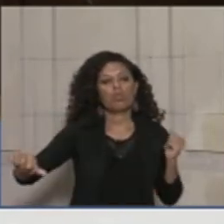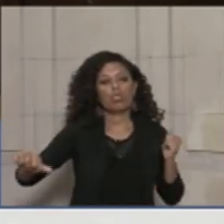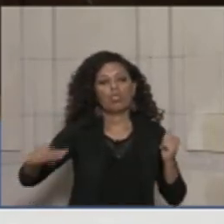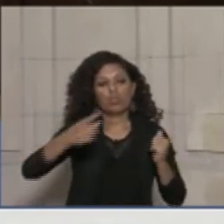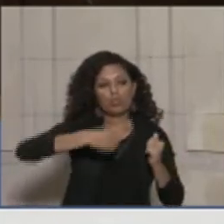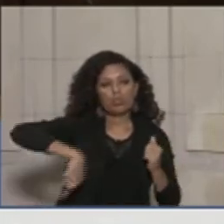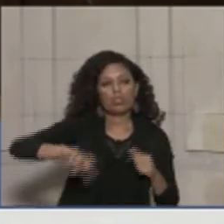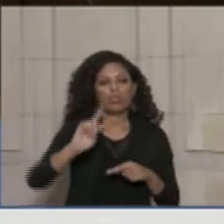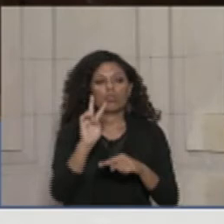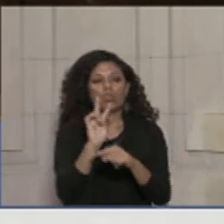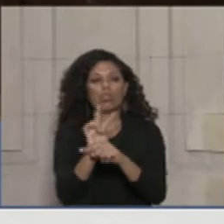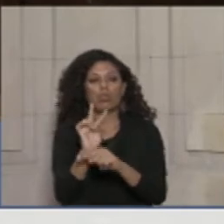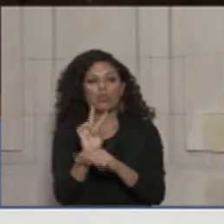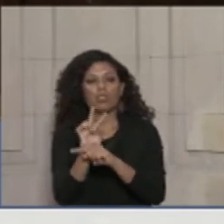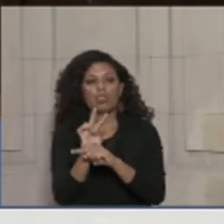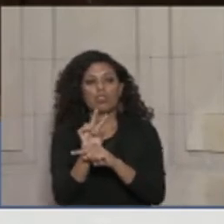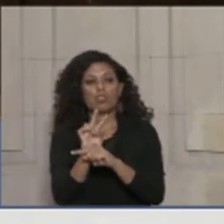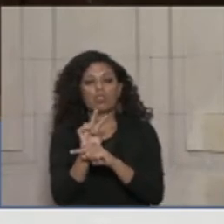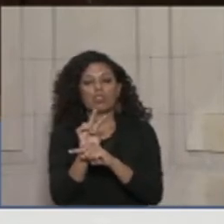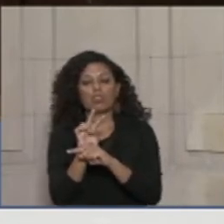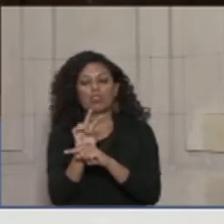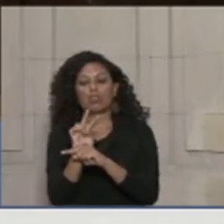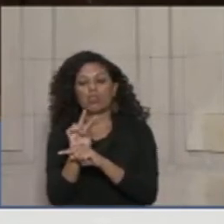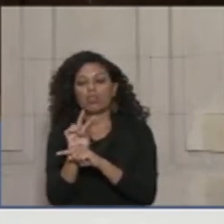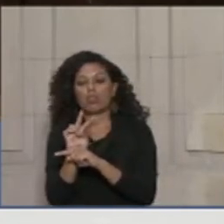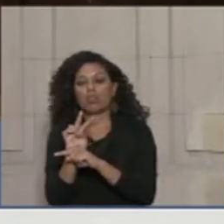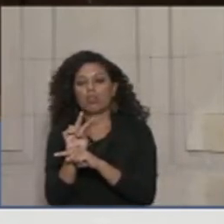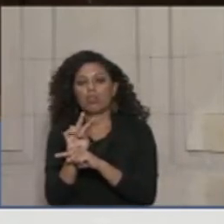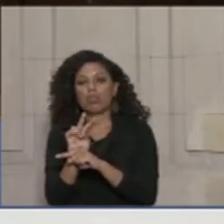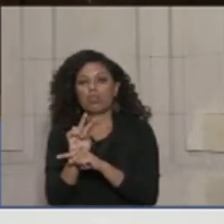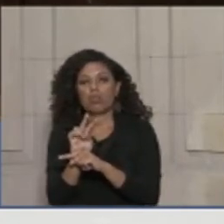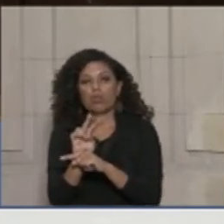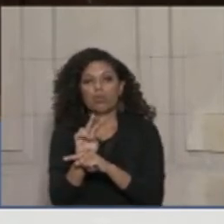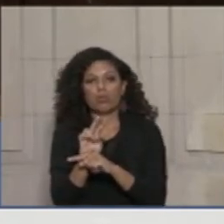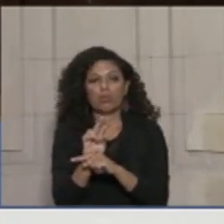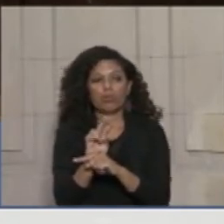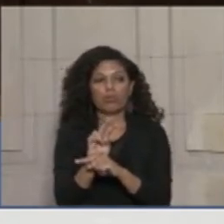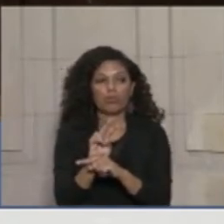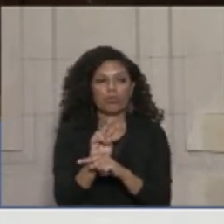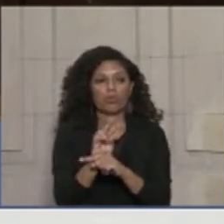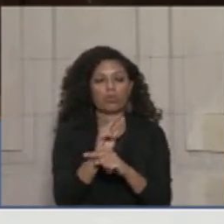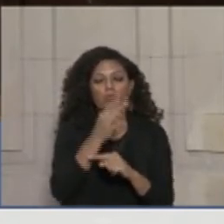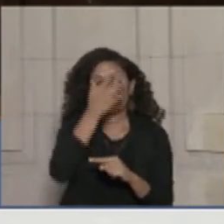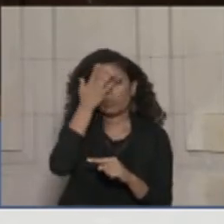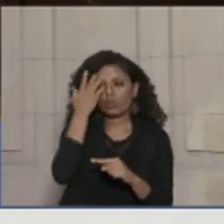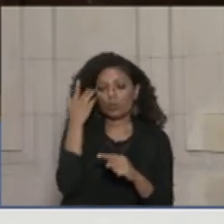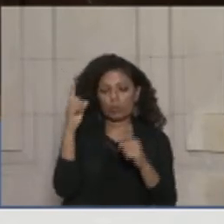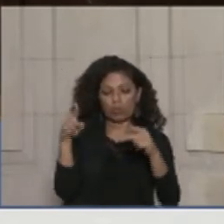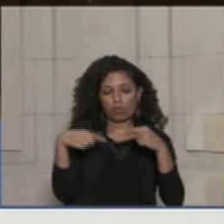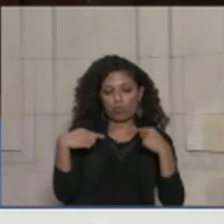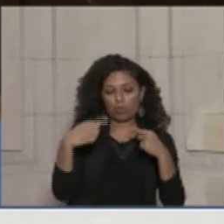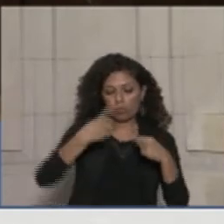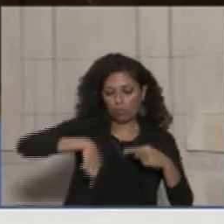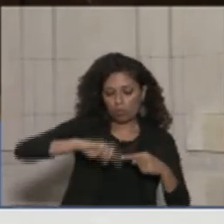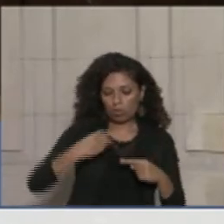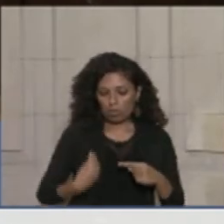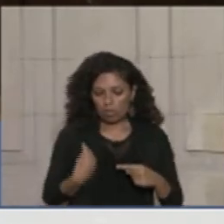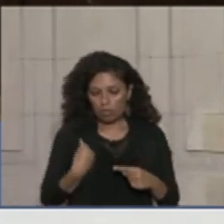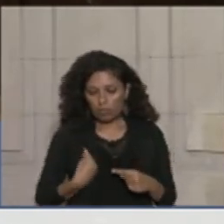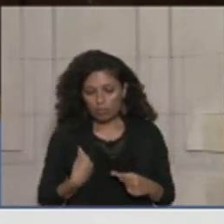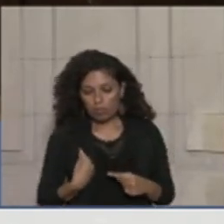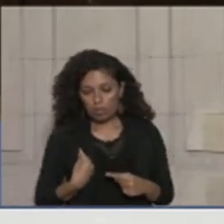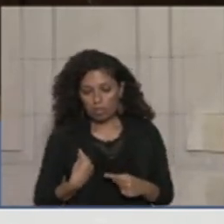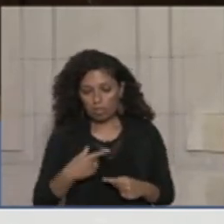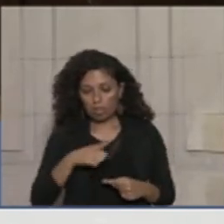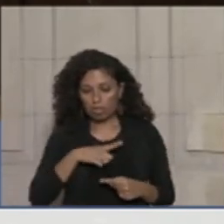sim representamos uma ameaça. E por conta disso, temos hoje as nossas vidas ameaçadas. Quero dizer